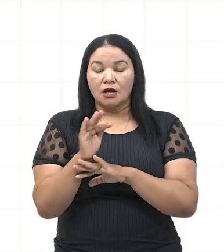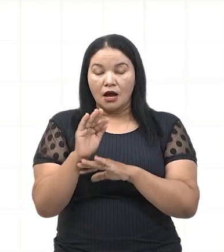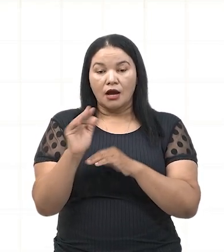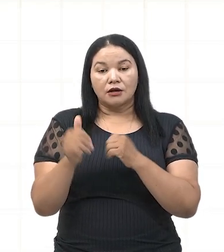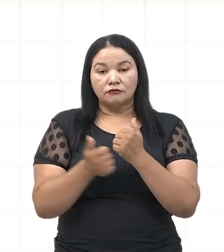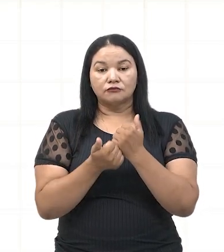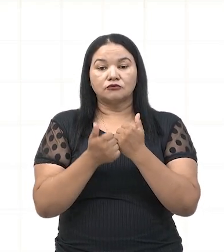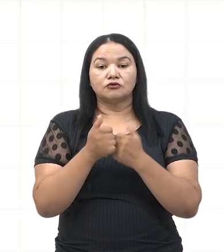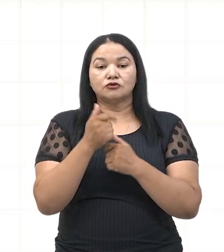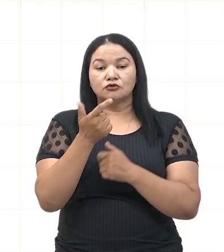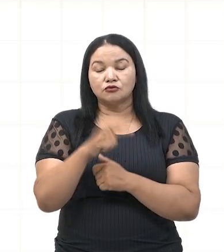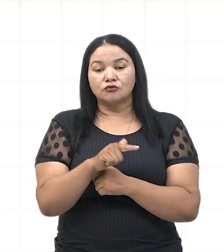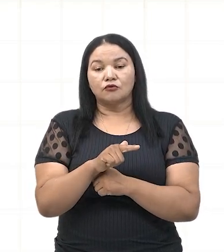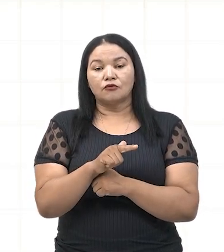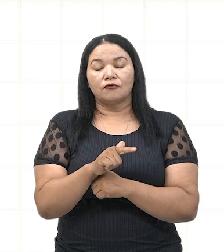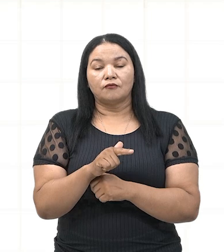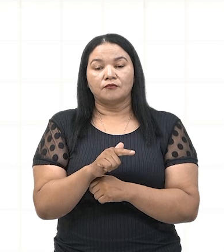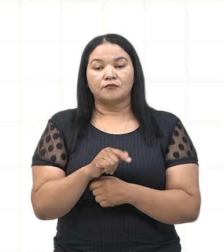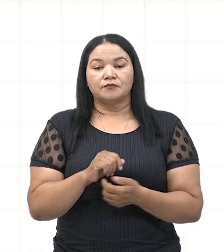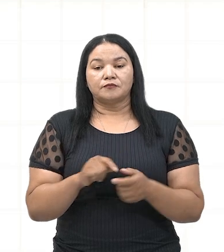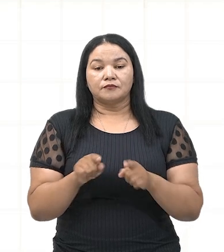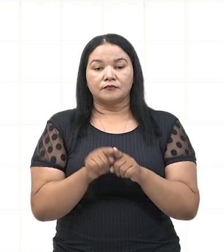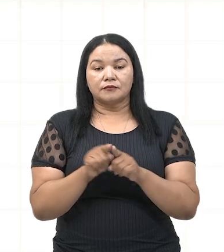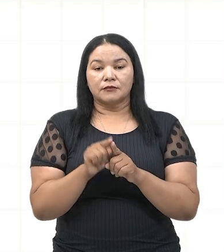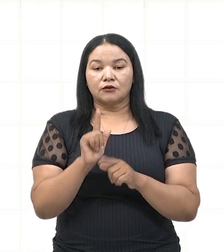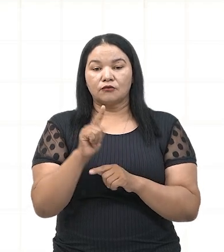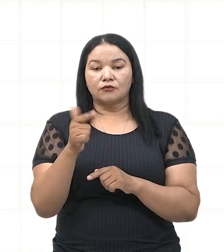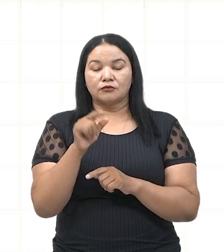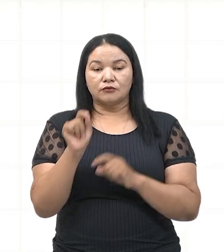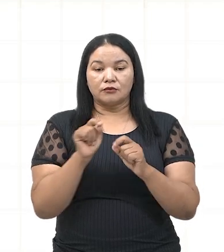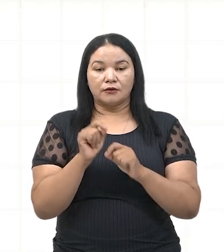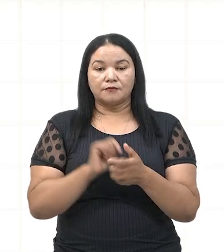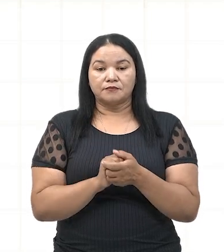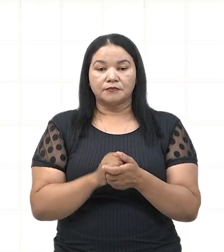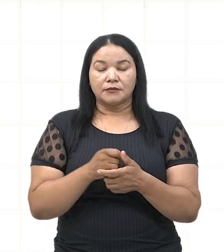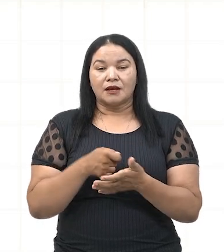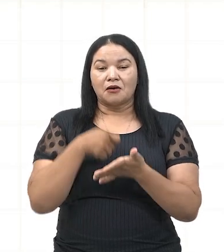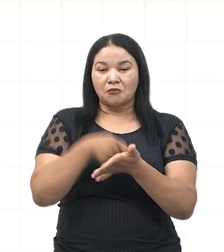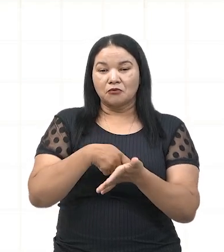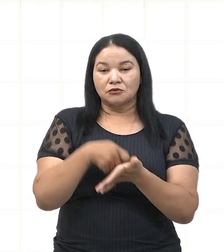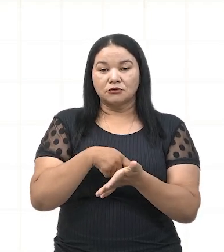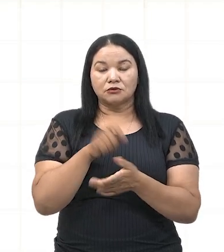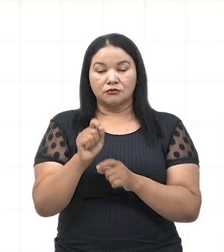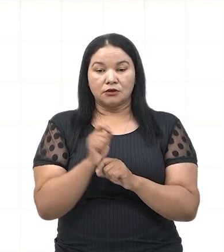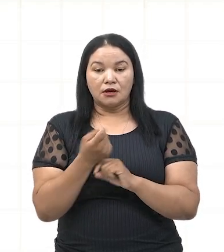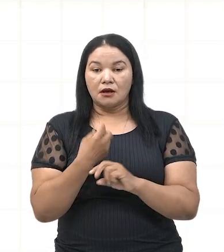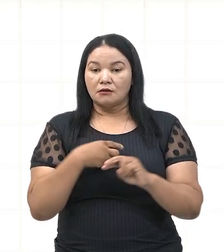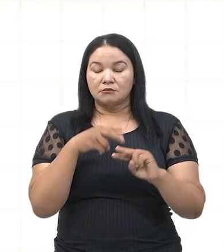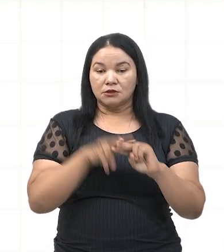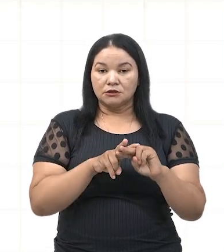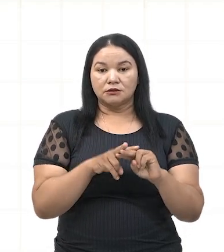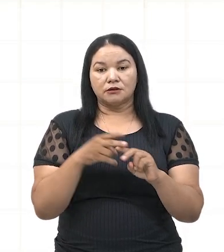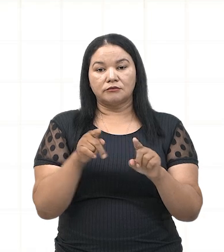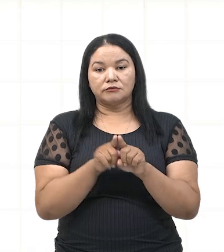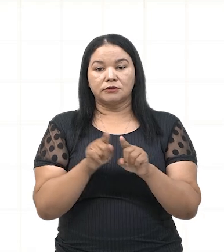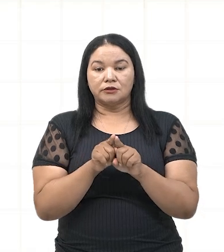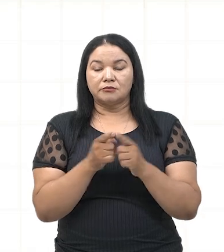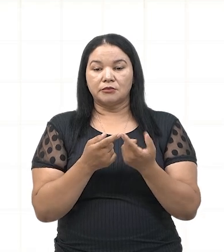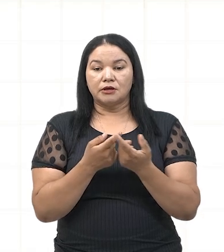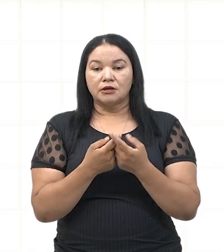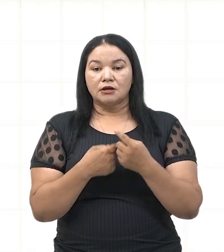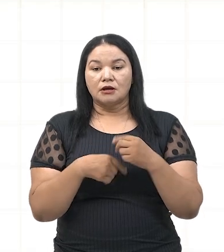reestabelecida. Vamos observar também a questão da repressão e punição, com a prisão, exílio